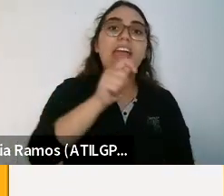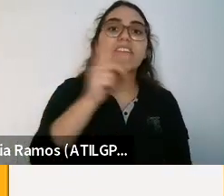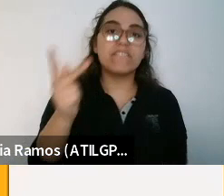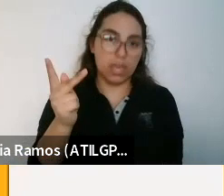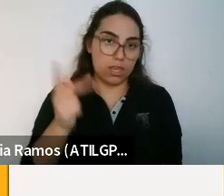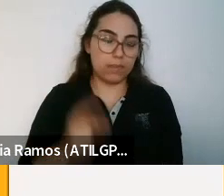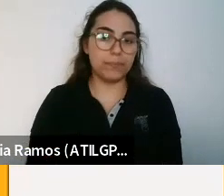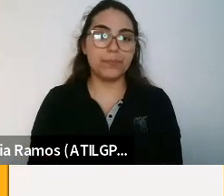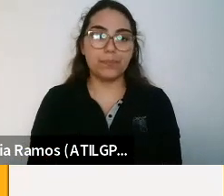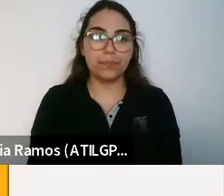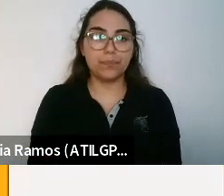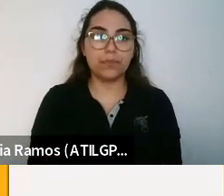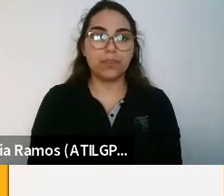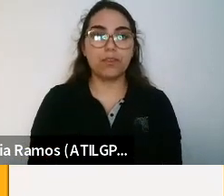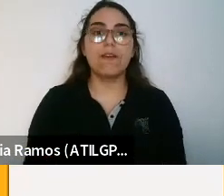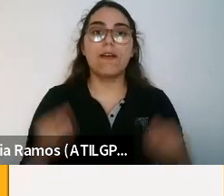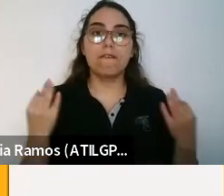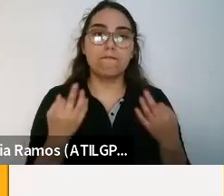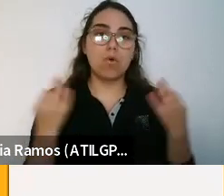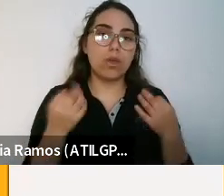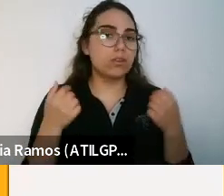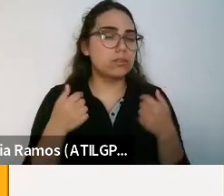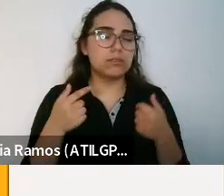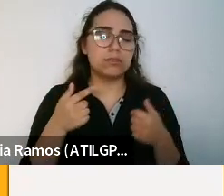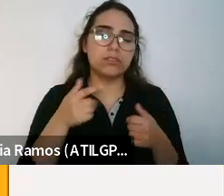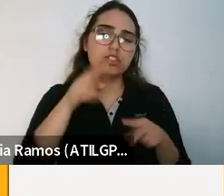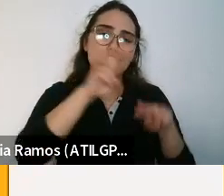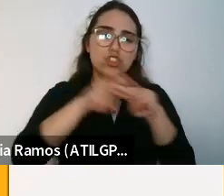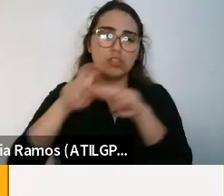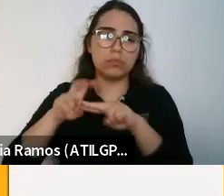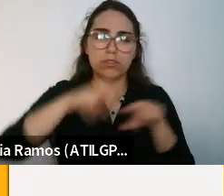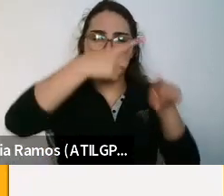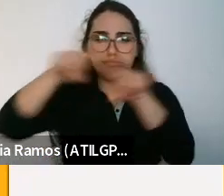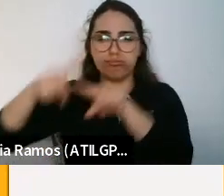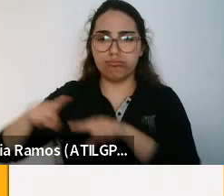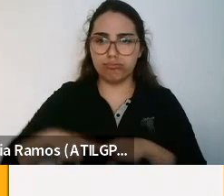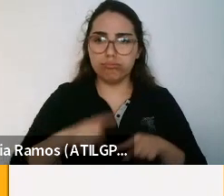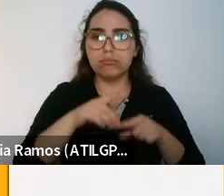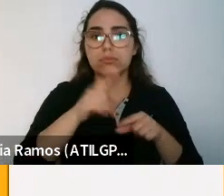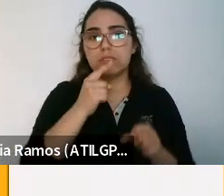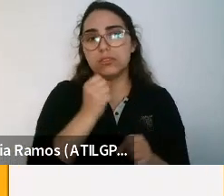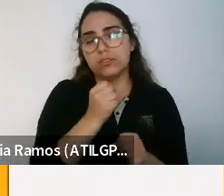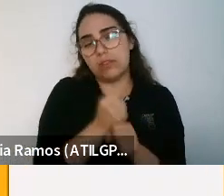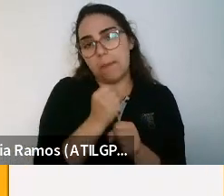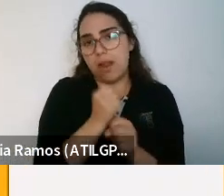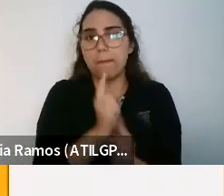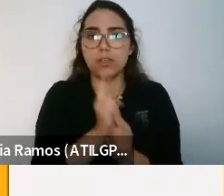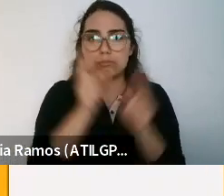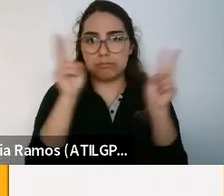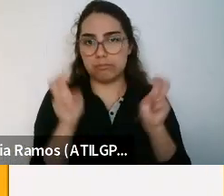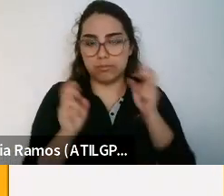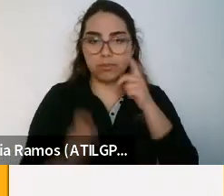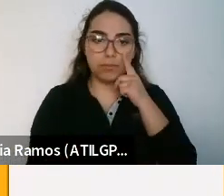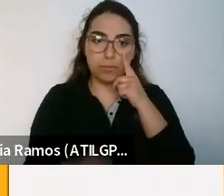foram sendo transversais a várias disciplinas. Vou então, o vídeo, não sei se vão ouvir